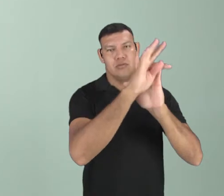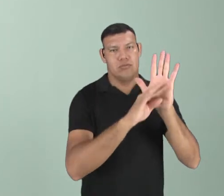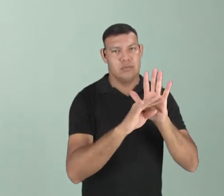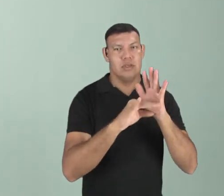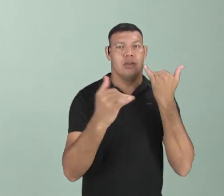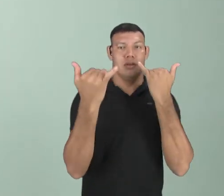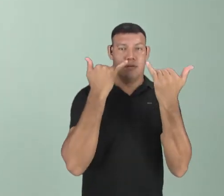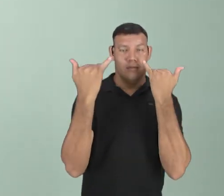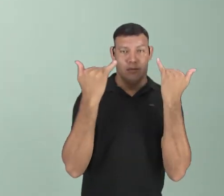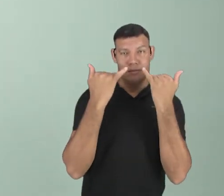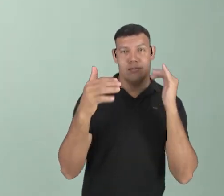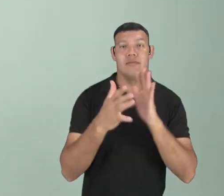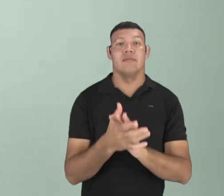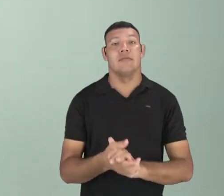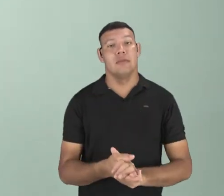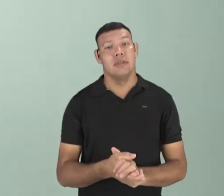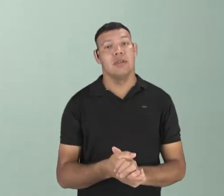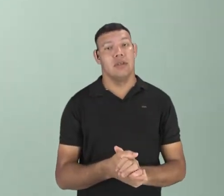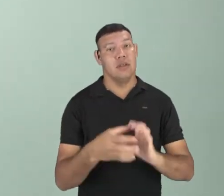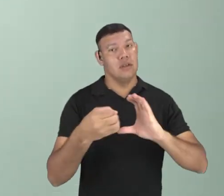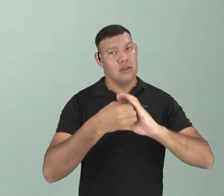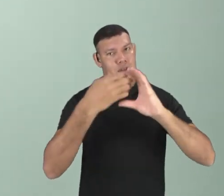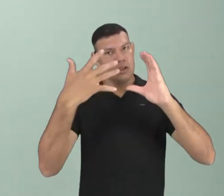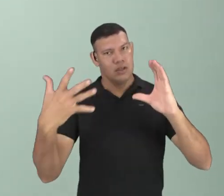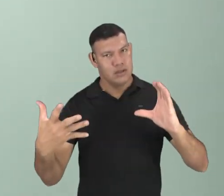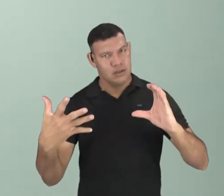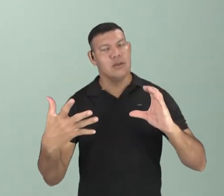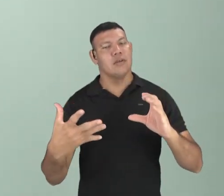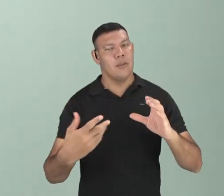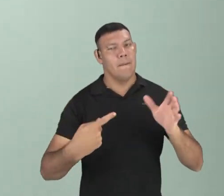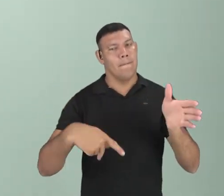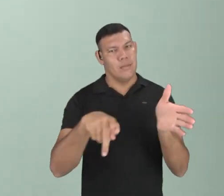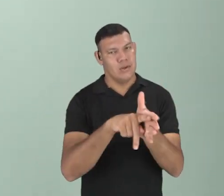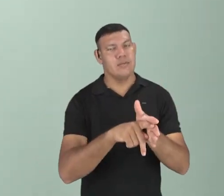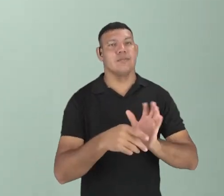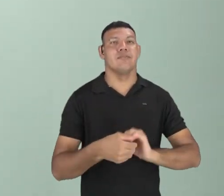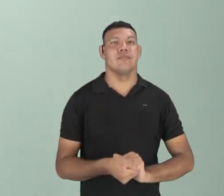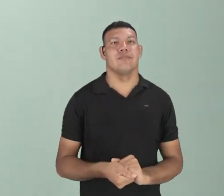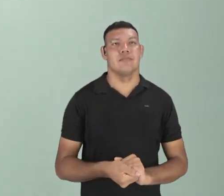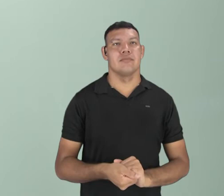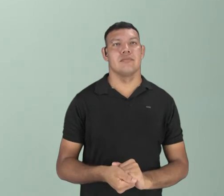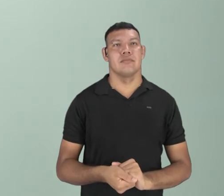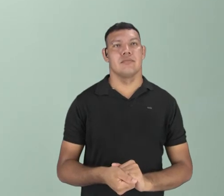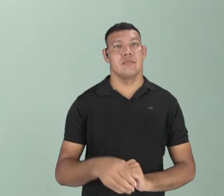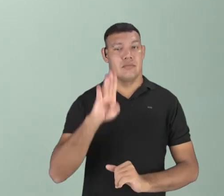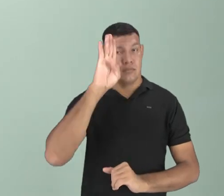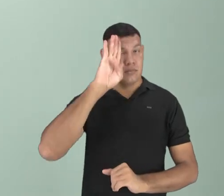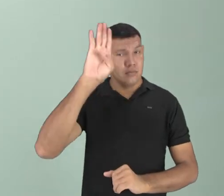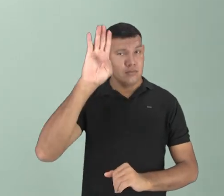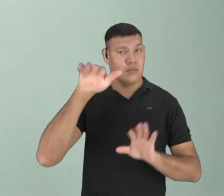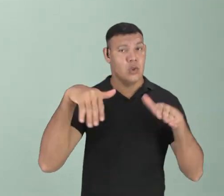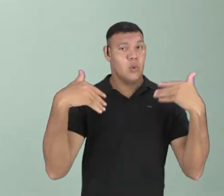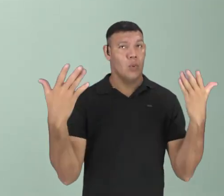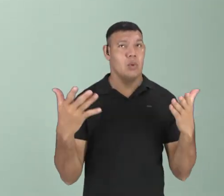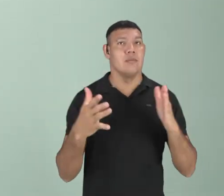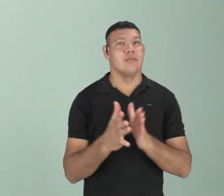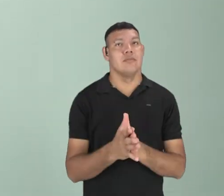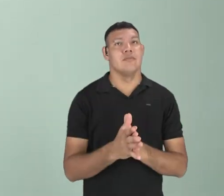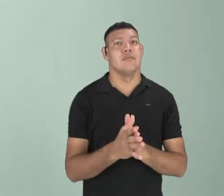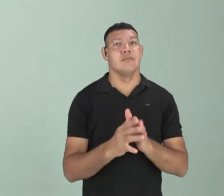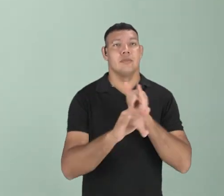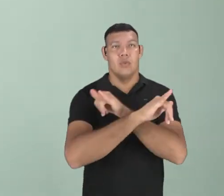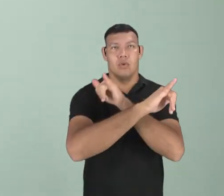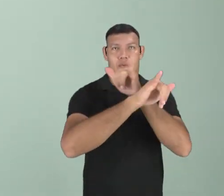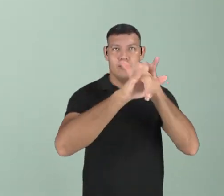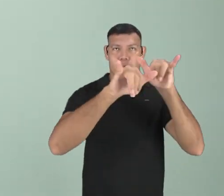os textos noticiosos vão apresentar características específicas. Primeiro, as principais características. Tem um cunho